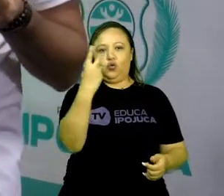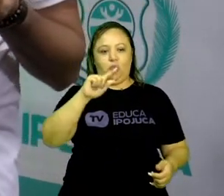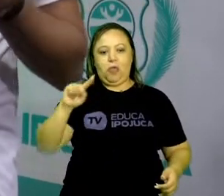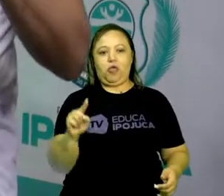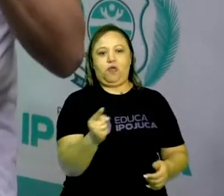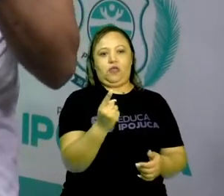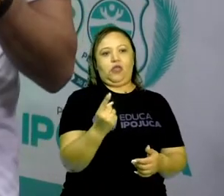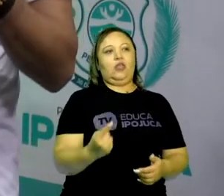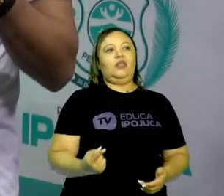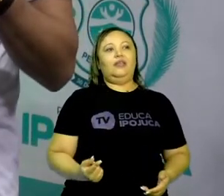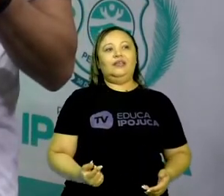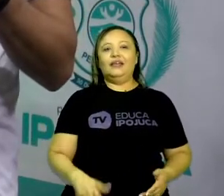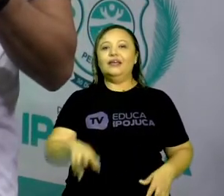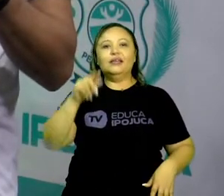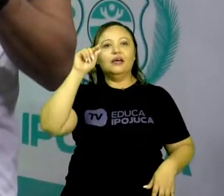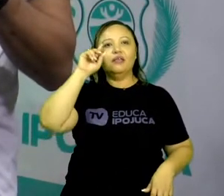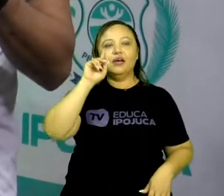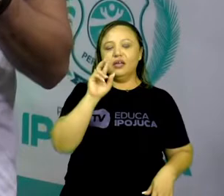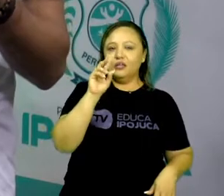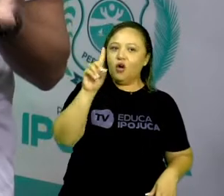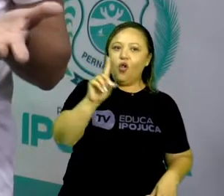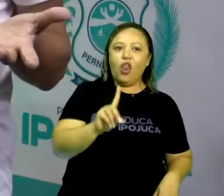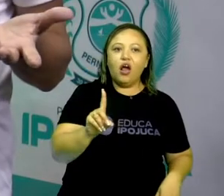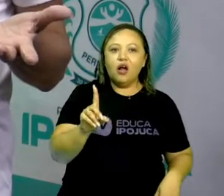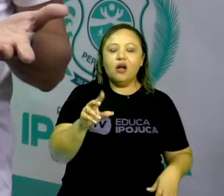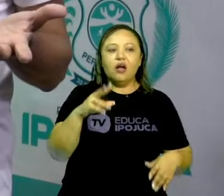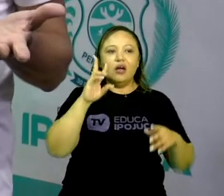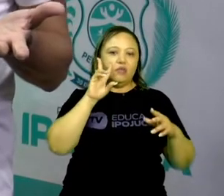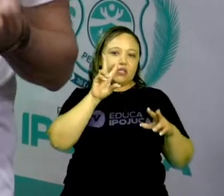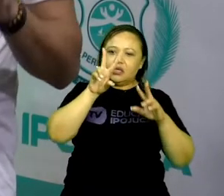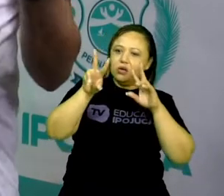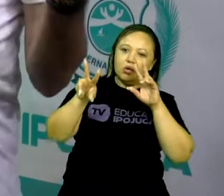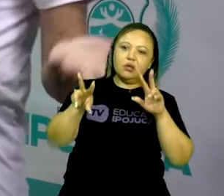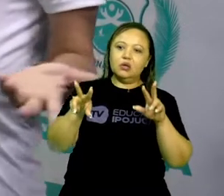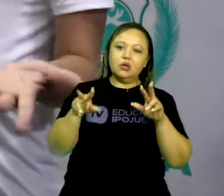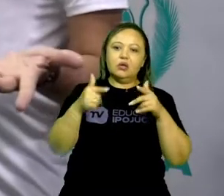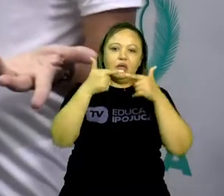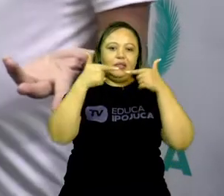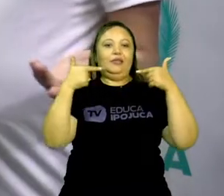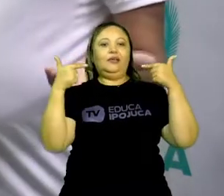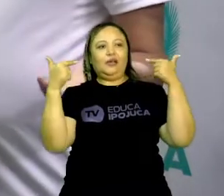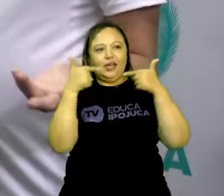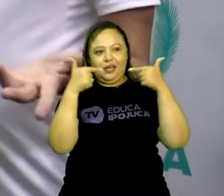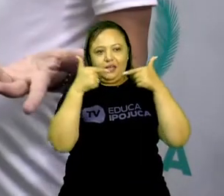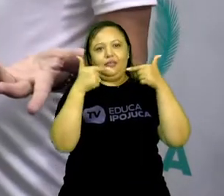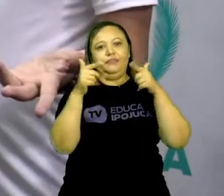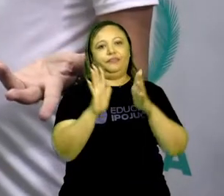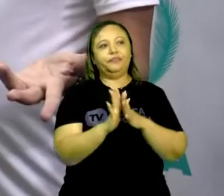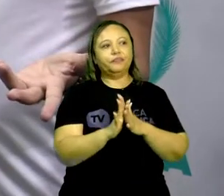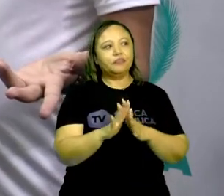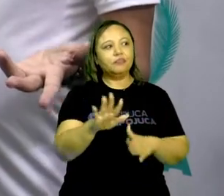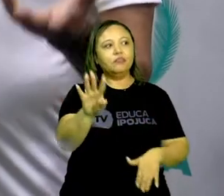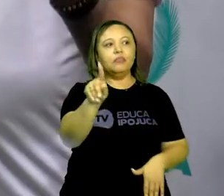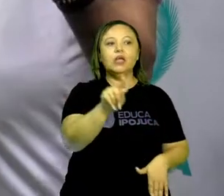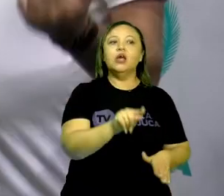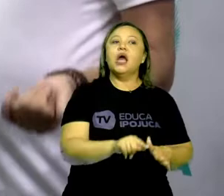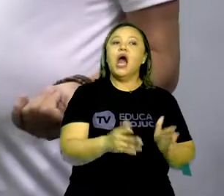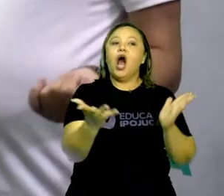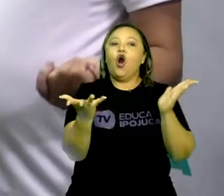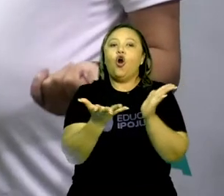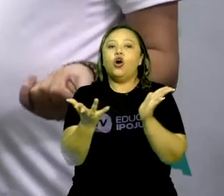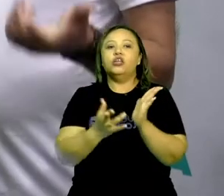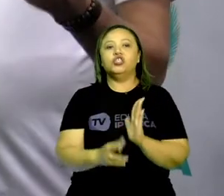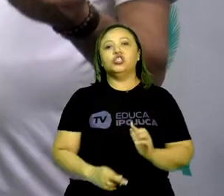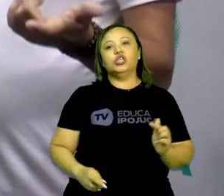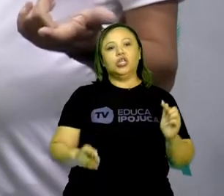2 milhões de dólares. Ela fala mesmo assim. E você morre de rir, logicamente, né? Bom, gente, então, dito isto, temos aqui